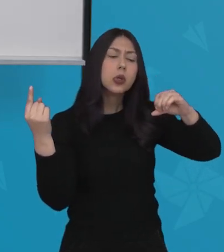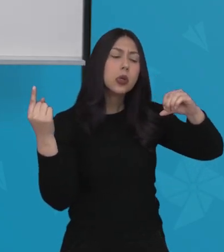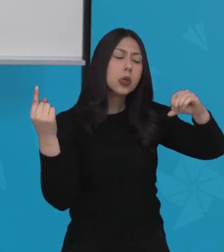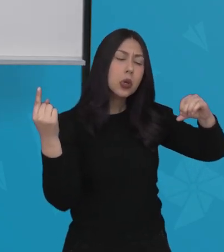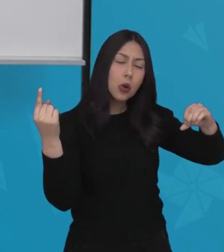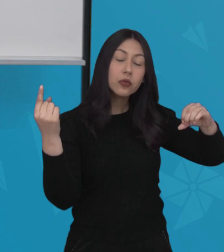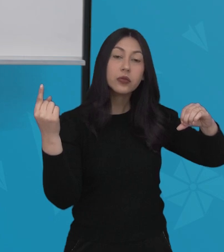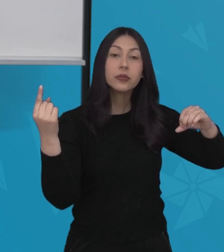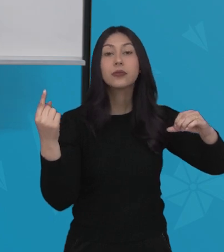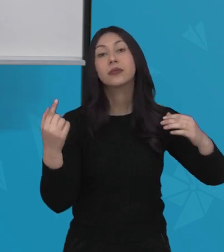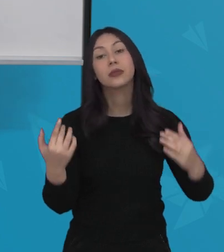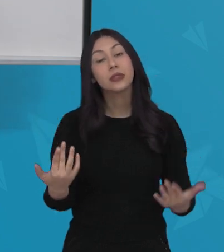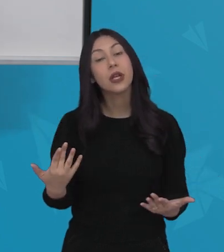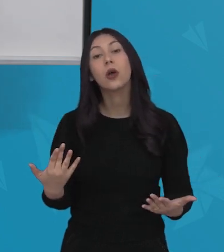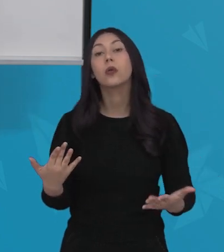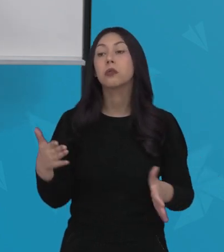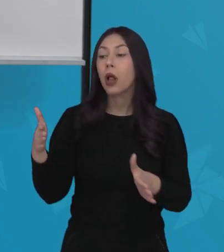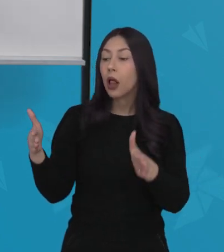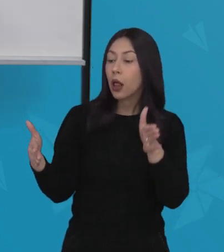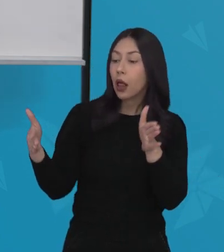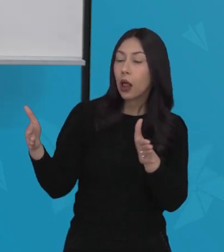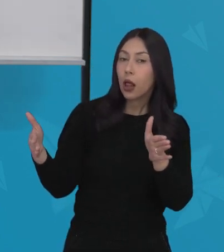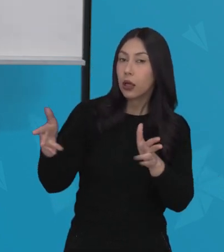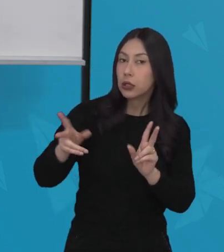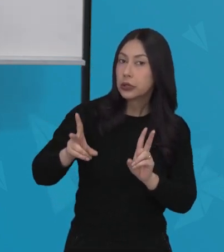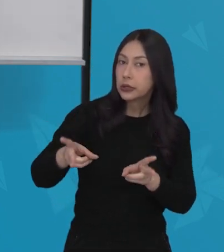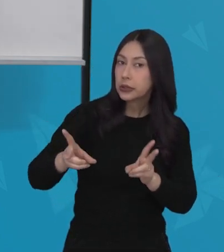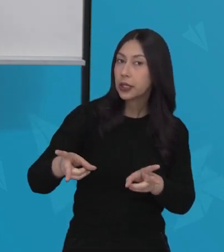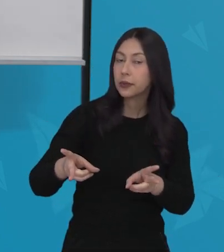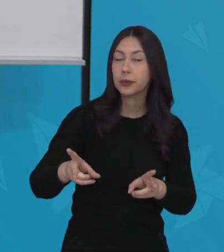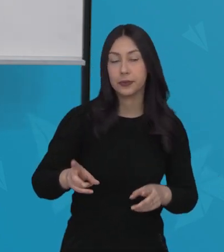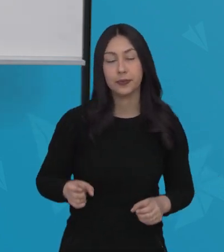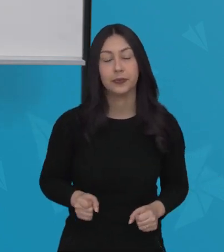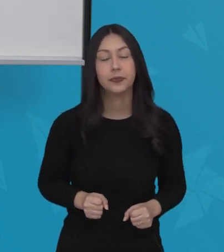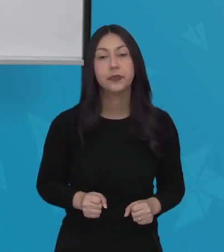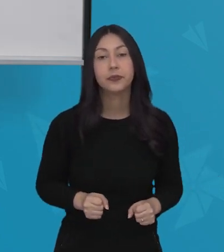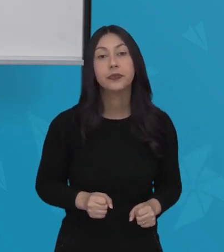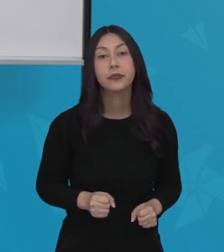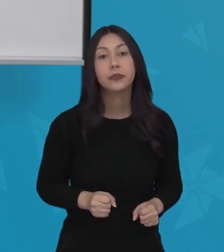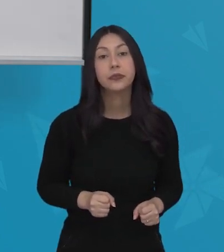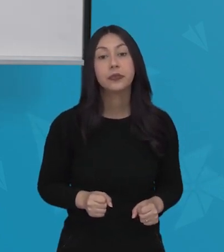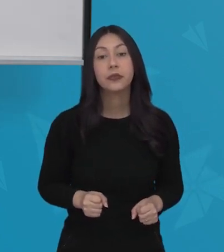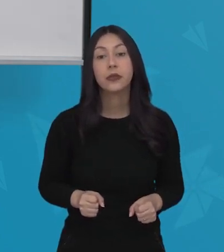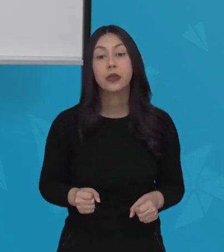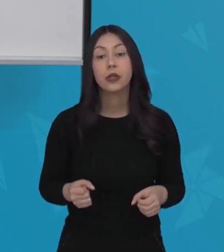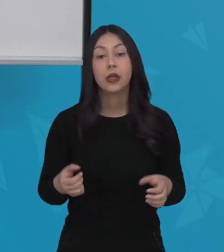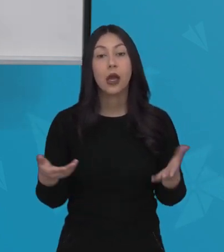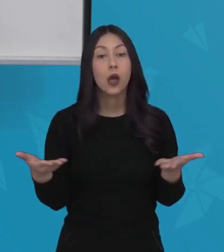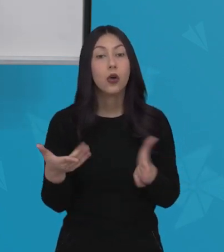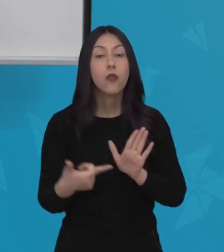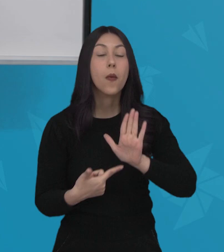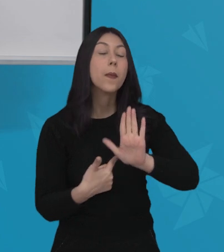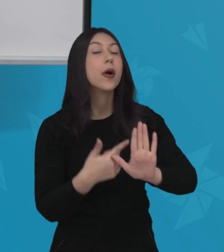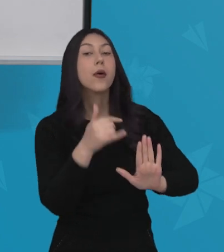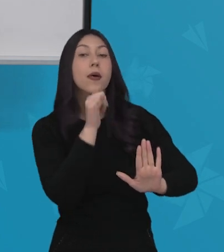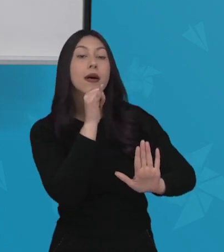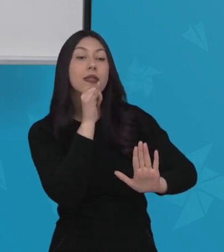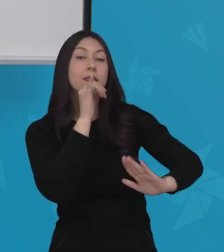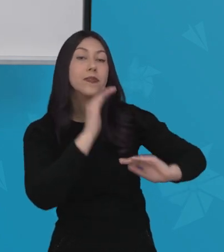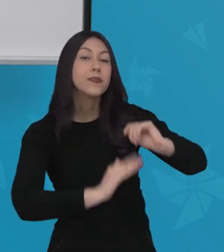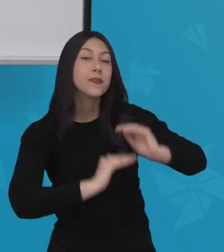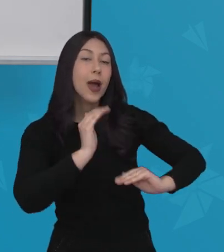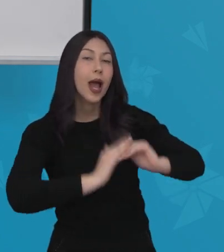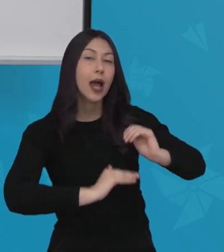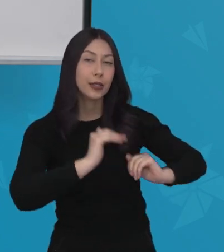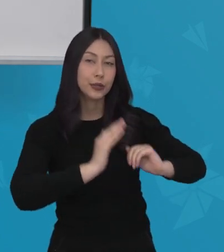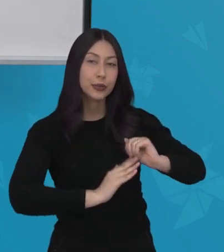9,999999 e assim vai. Esse x, então, vai ser um valor que vai estar nesse intervalo. Tranquilo? Vamos aqui botar alguns exemplos na prática do que eu